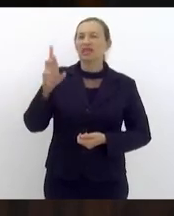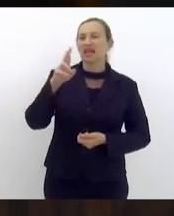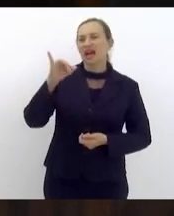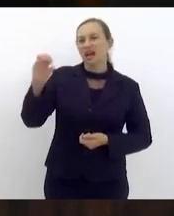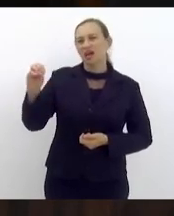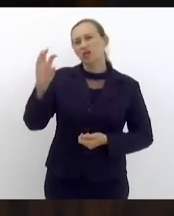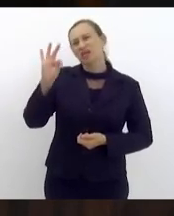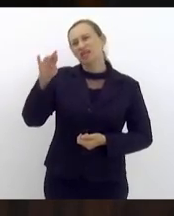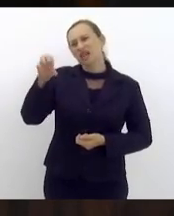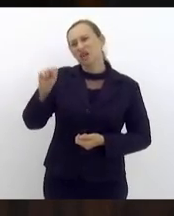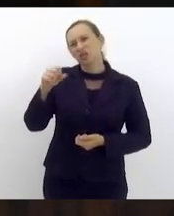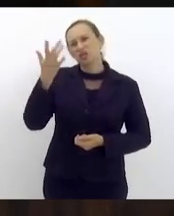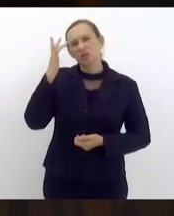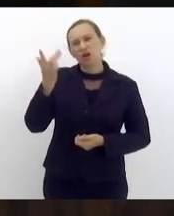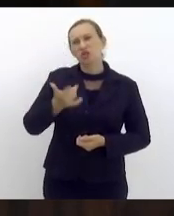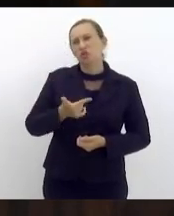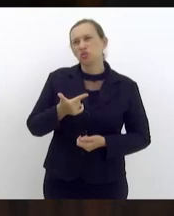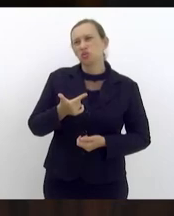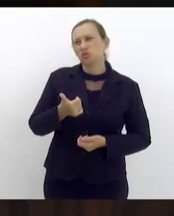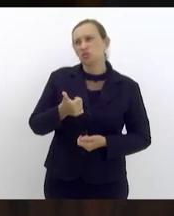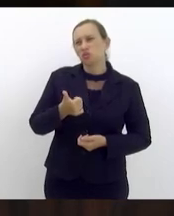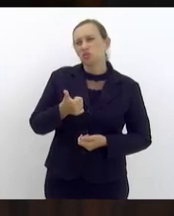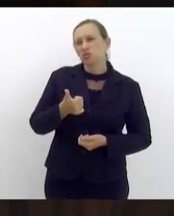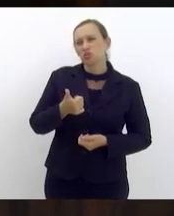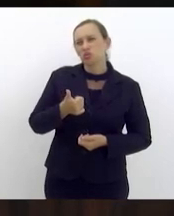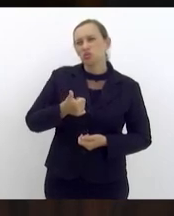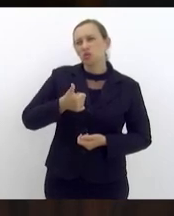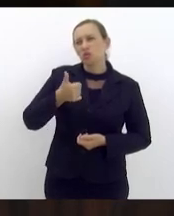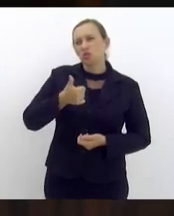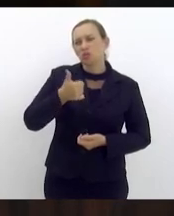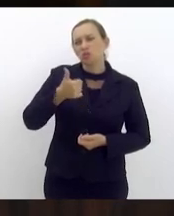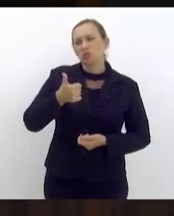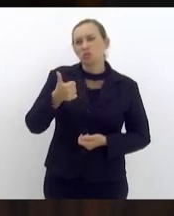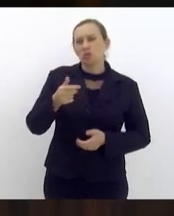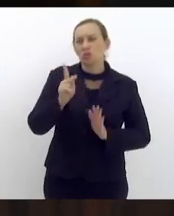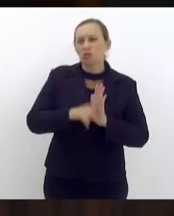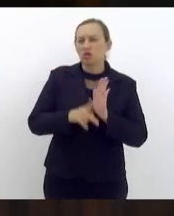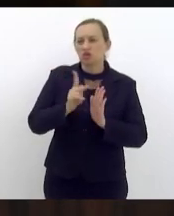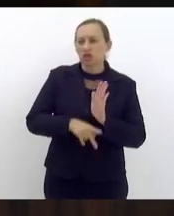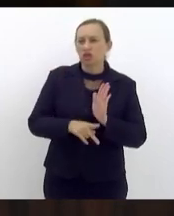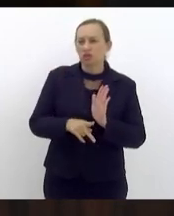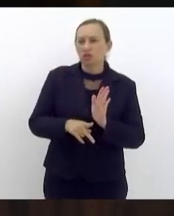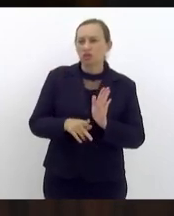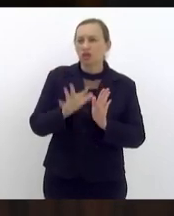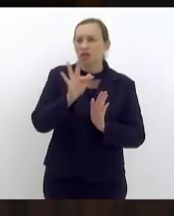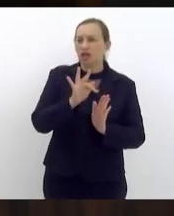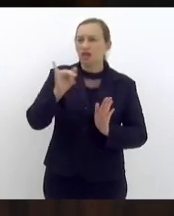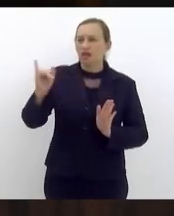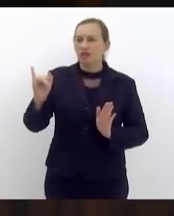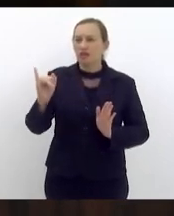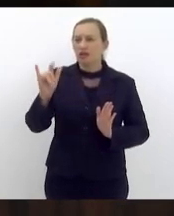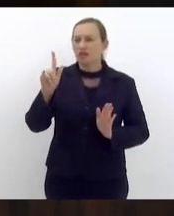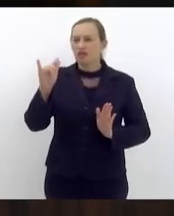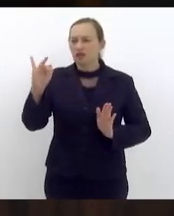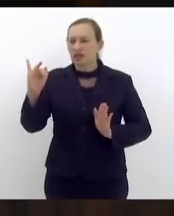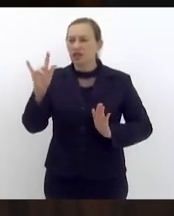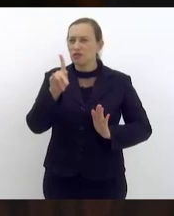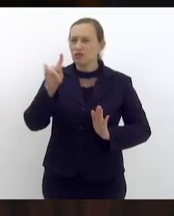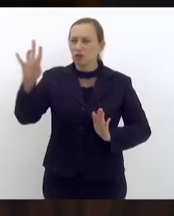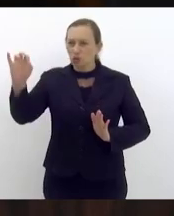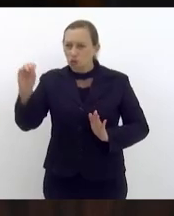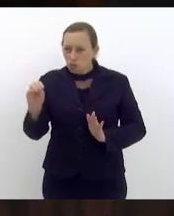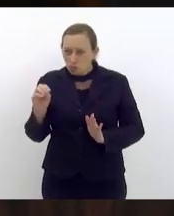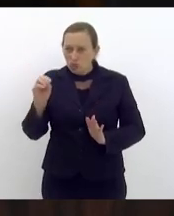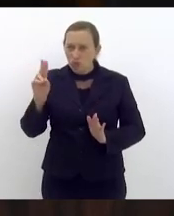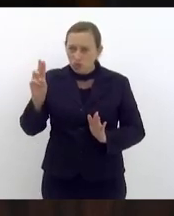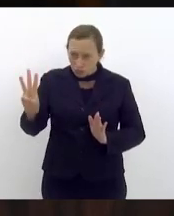Acho que ali seria o primeiro projeto Experimental do flip-flor a lógica dele é